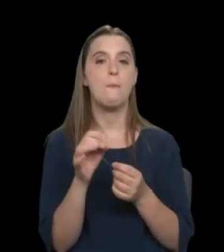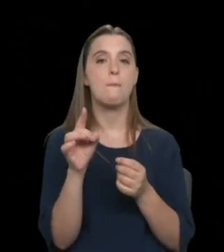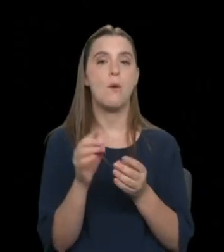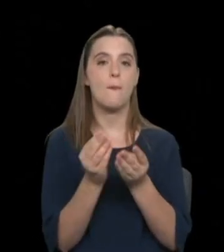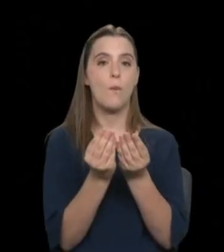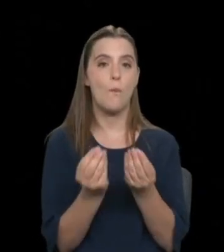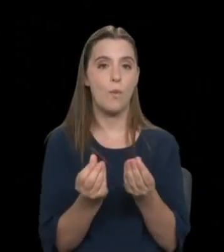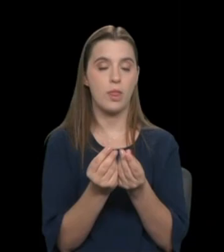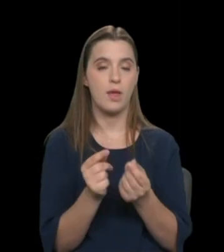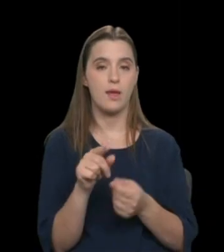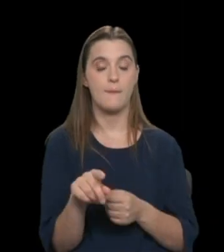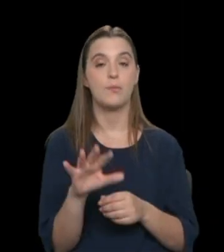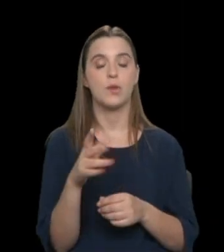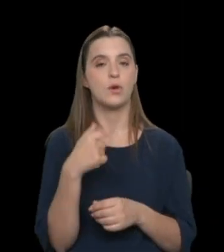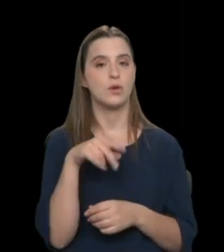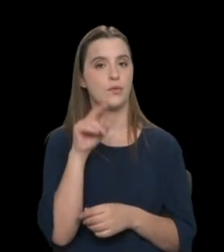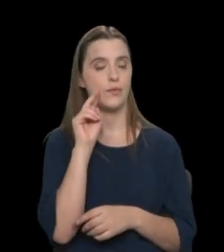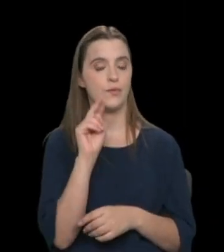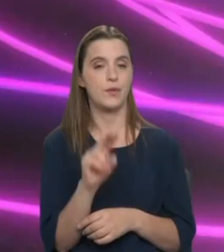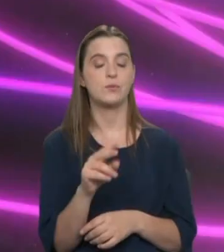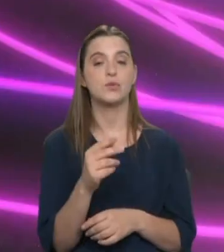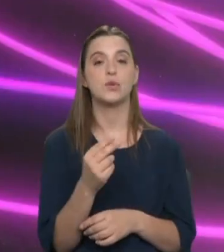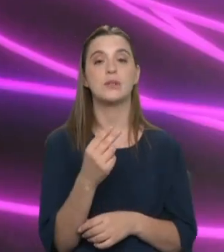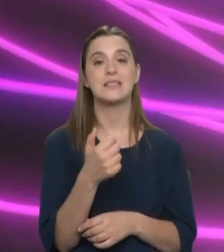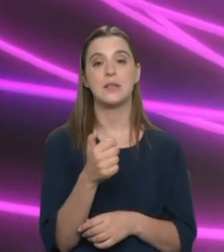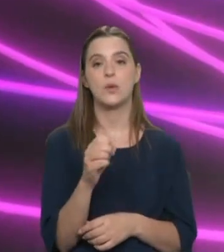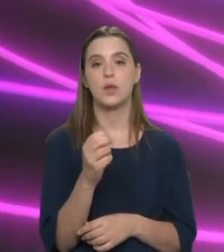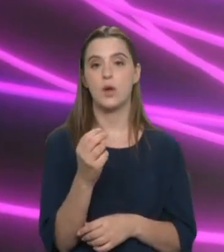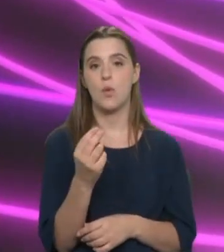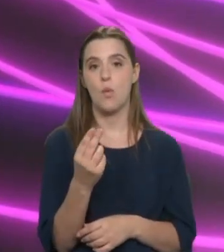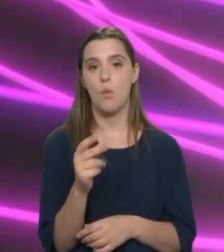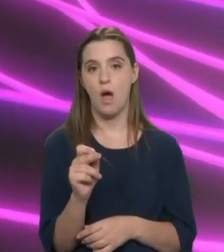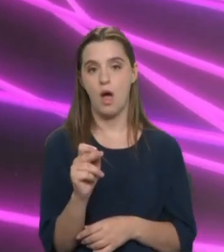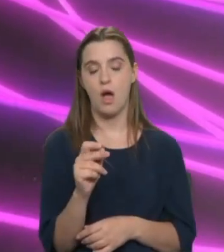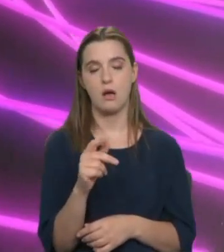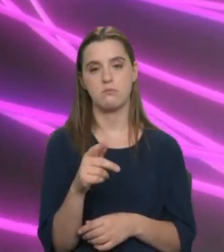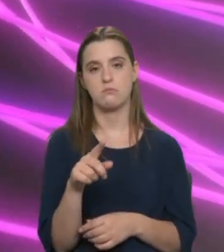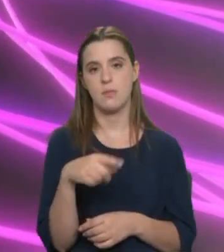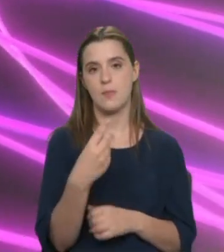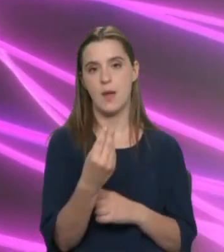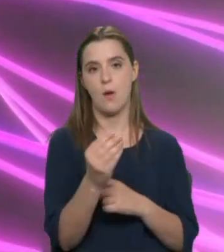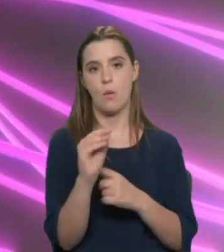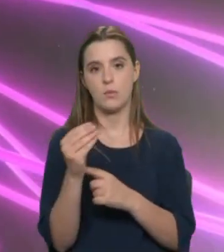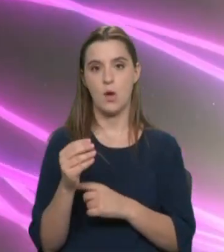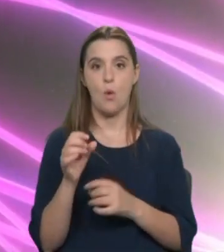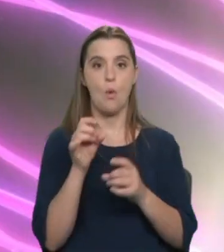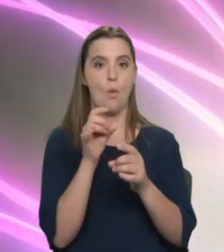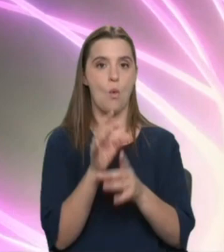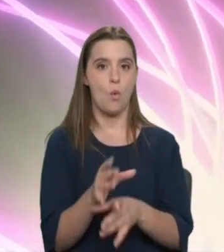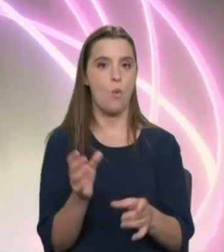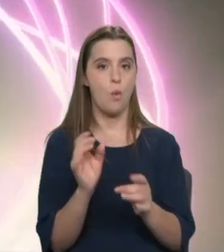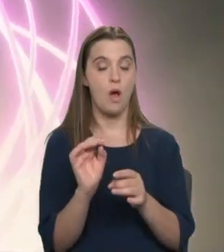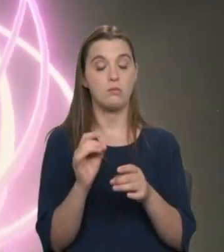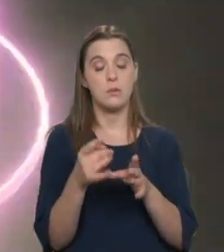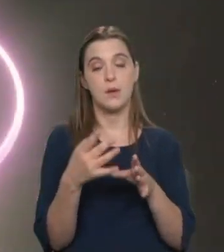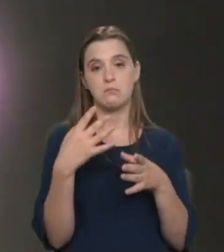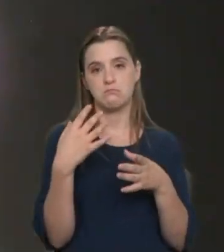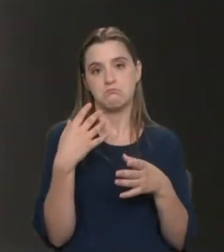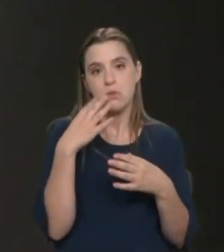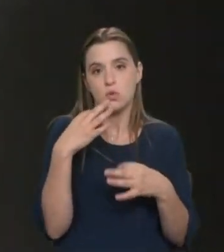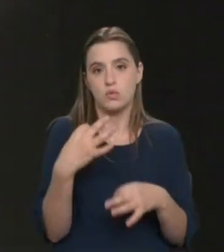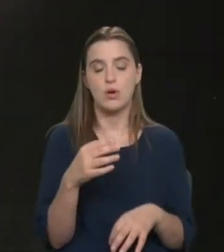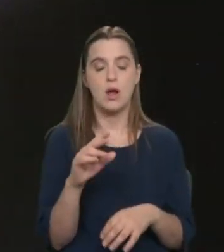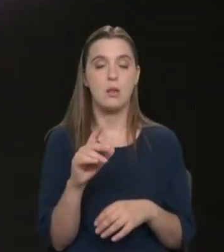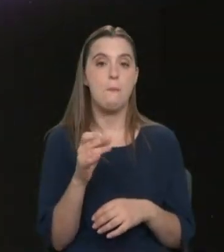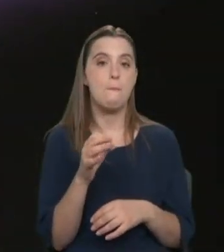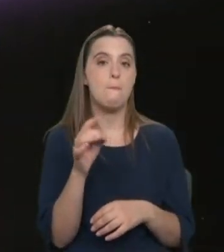Quando nós olhamos para 50 unidades astronómicas, e eu disse há bocado que não existe mais lá nenhum corpo, também não é natural que exista lá poeira. Se não existem